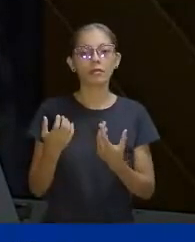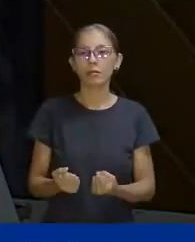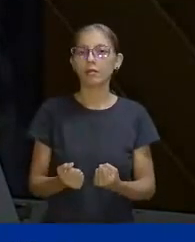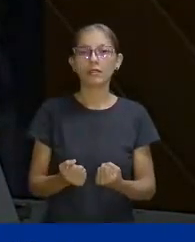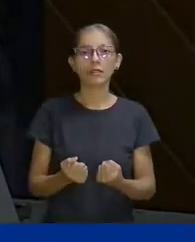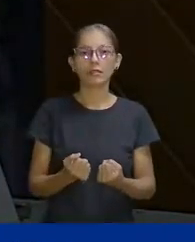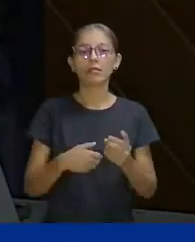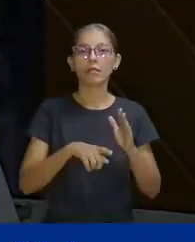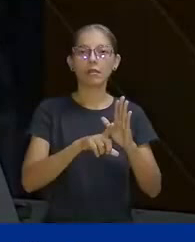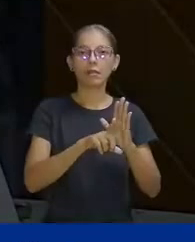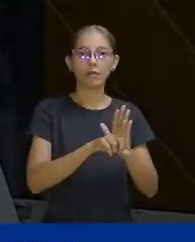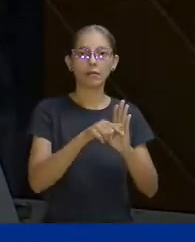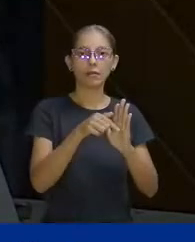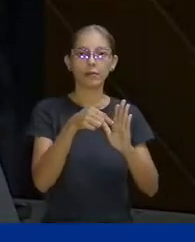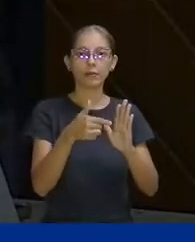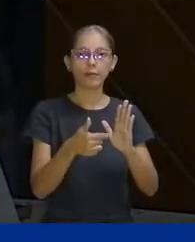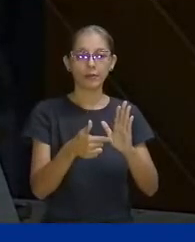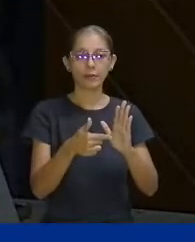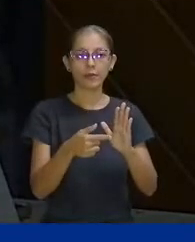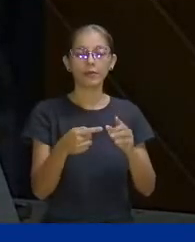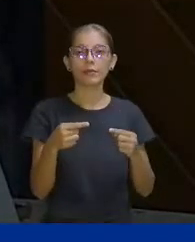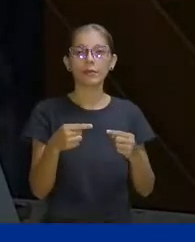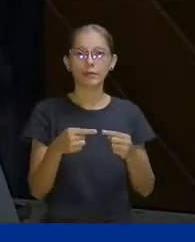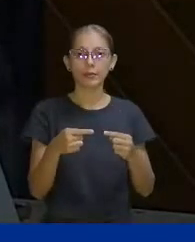artigo 72 da Resolução